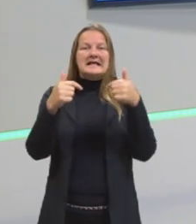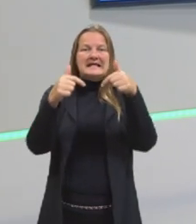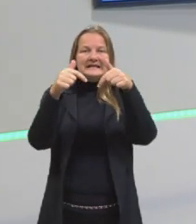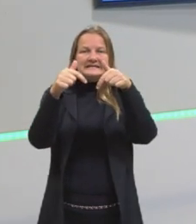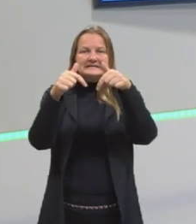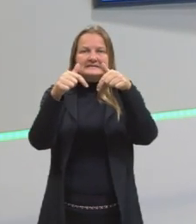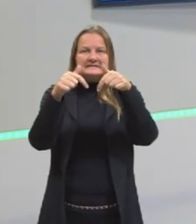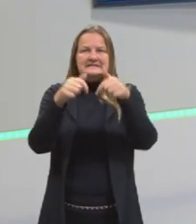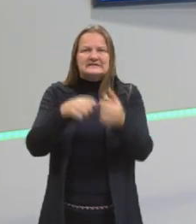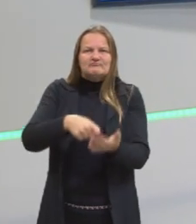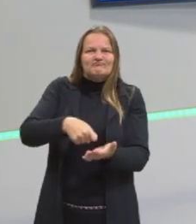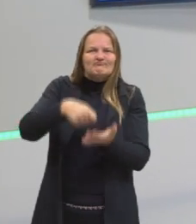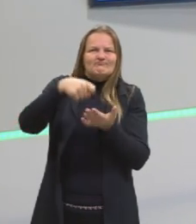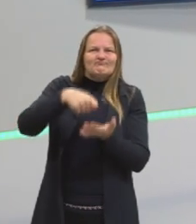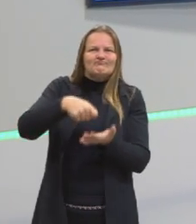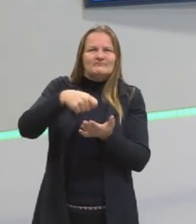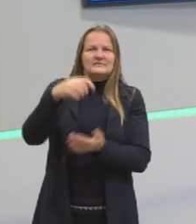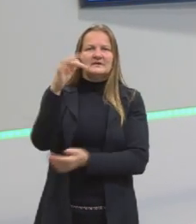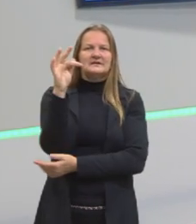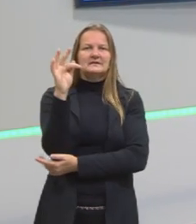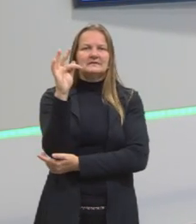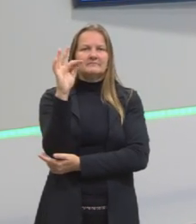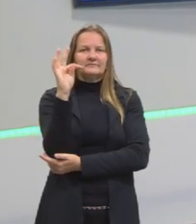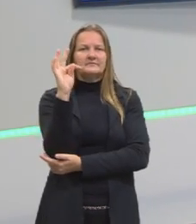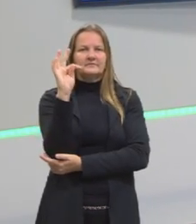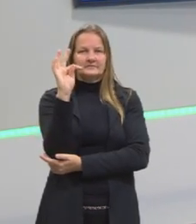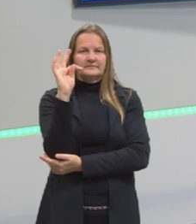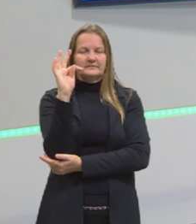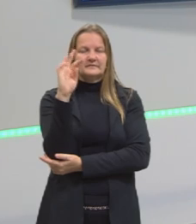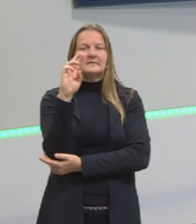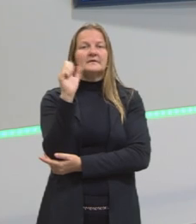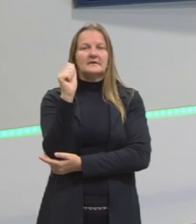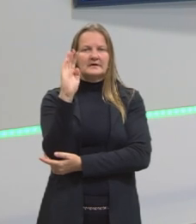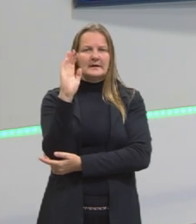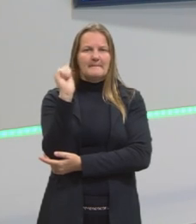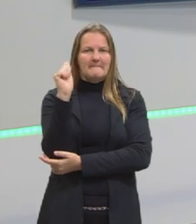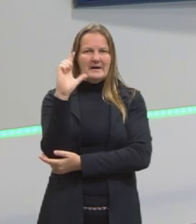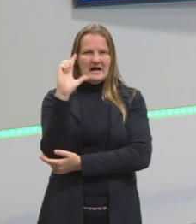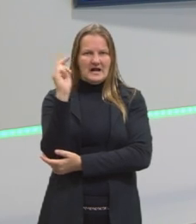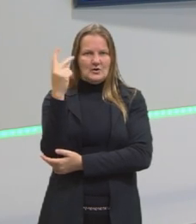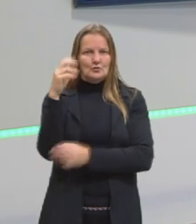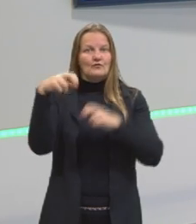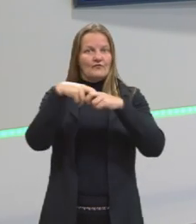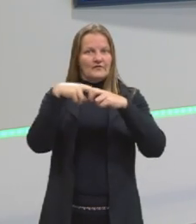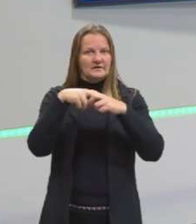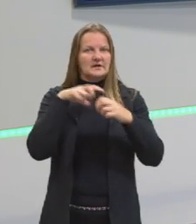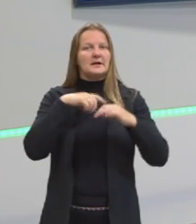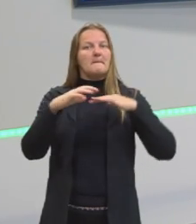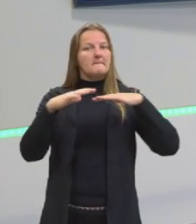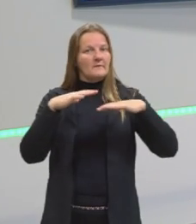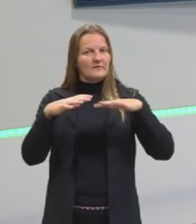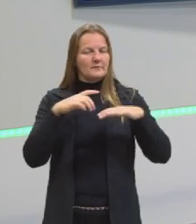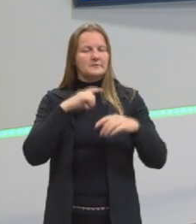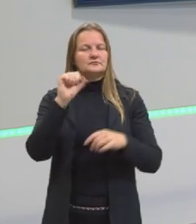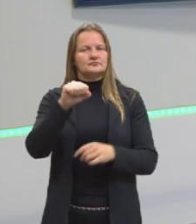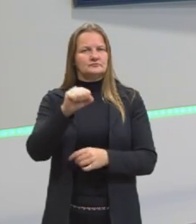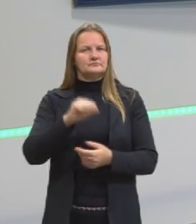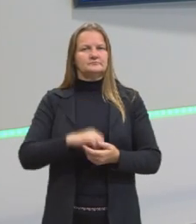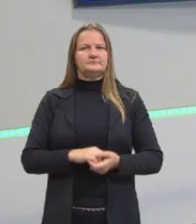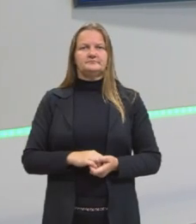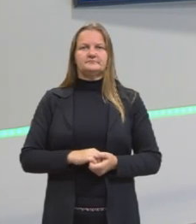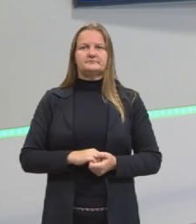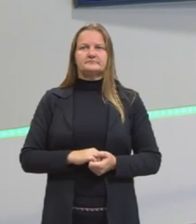movimento então eu não consigo né É só aplicar uma força aqui suficiente para movimentar né esse esse